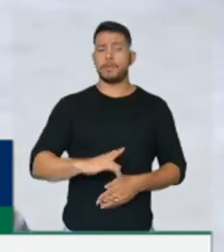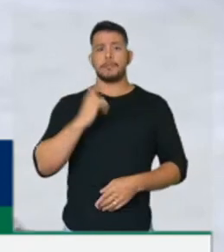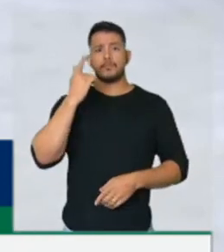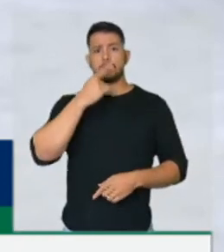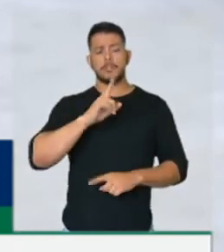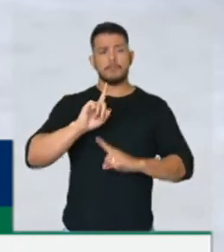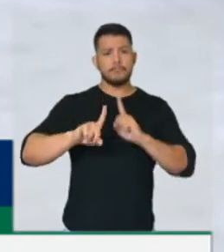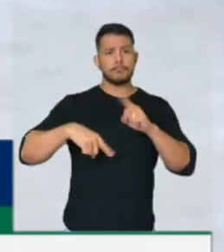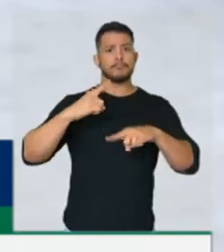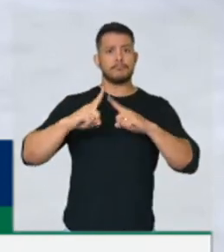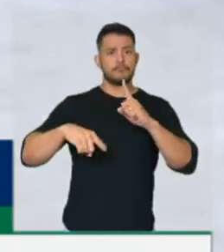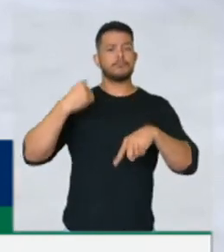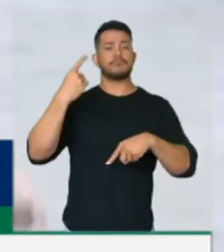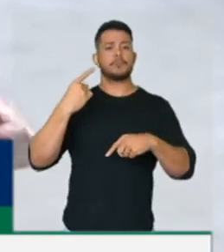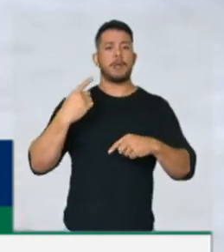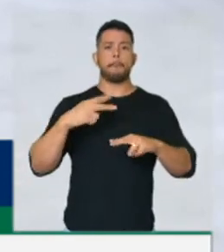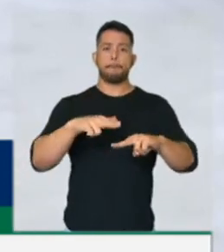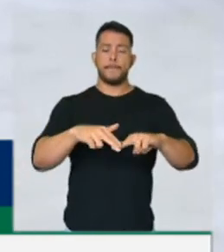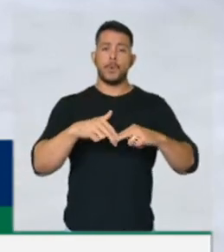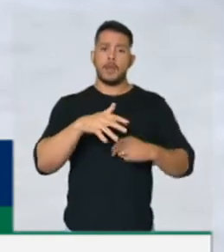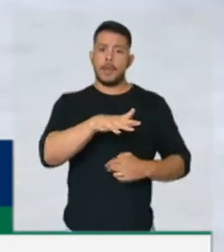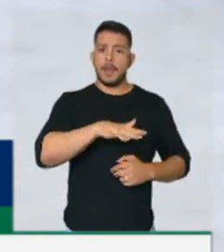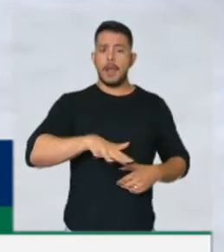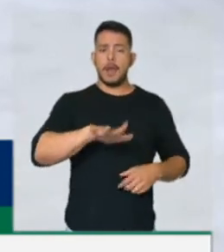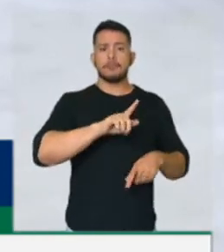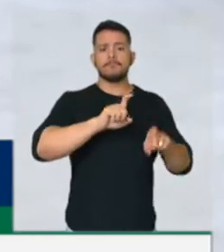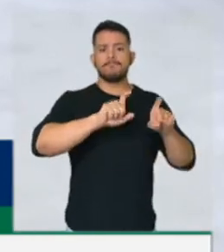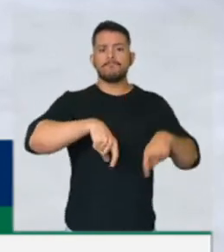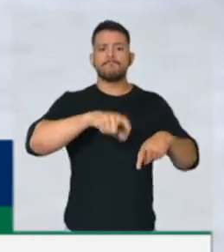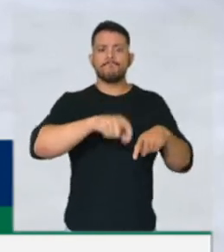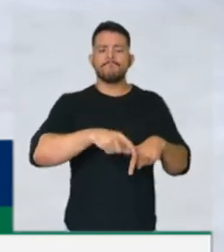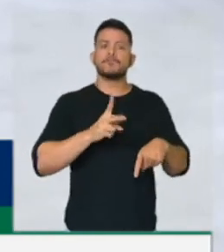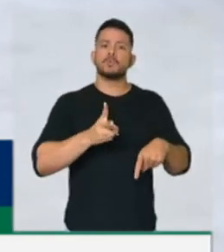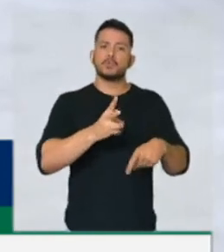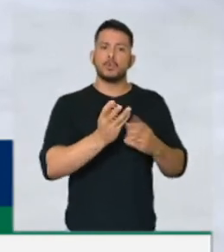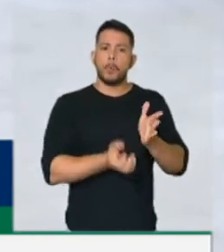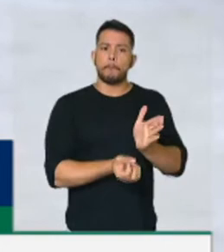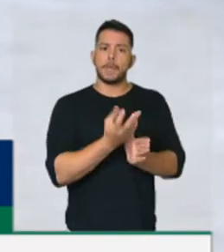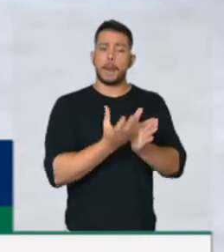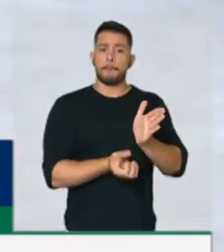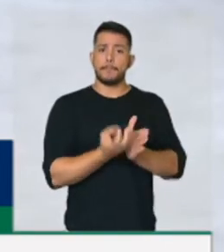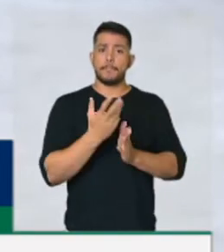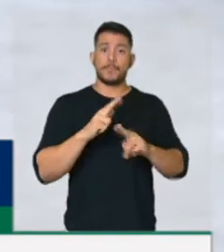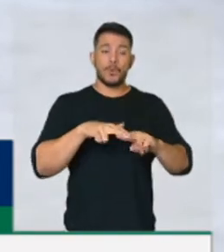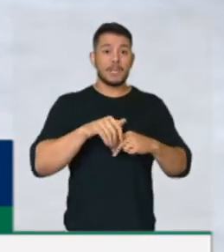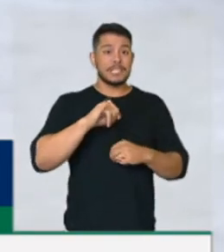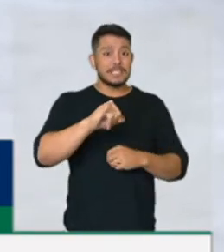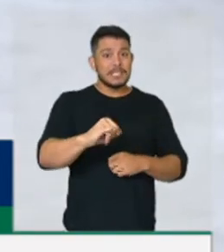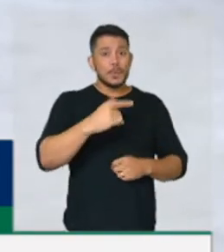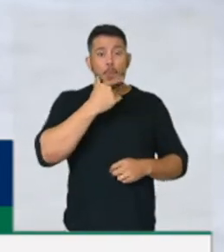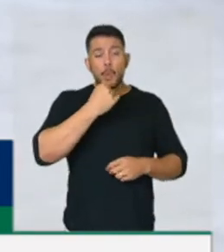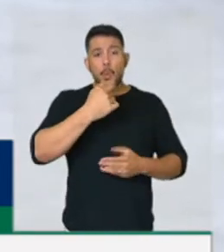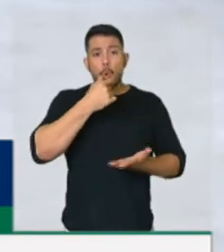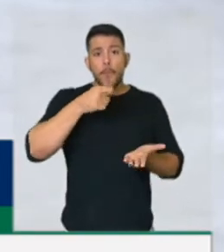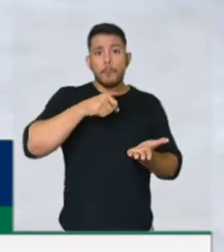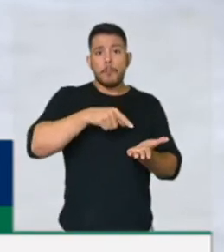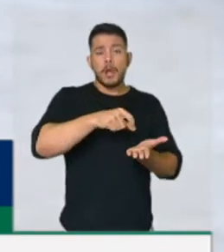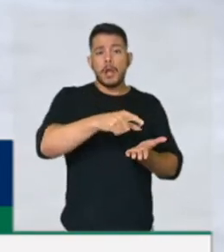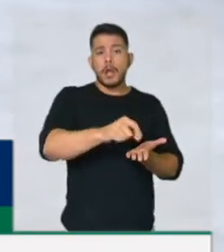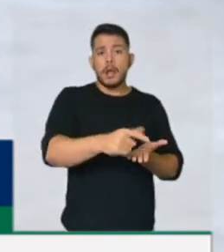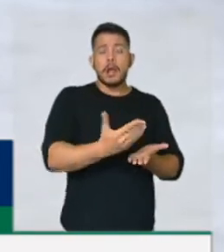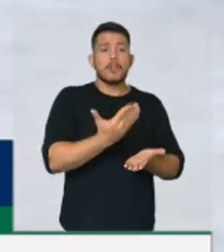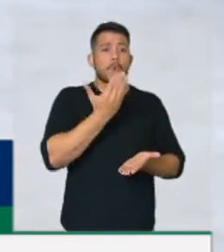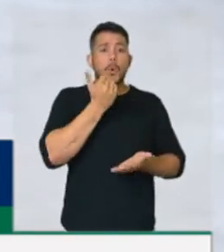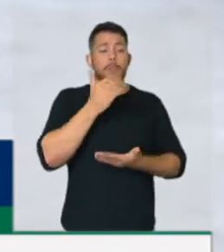é porque o setor produtivo, o setor agrícola não parou. Porque se o homem do campo não planta, o da cidade não